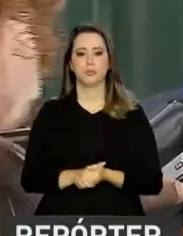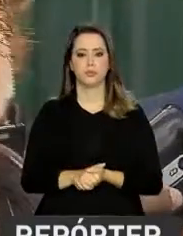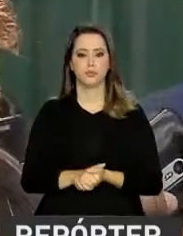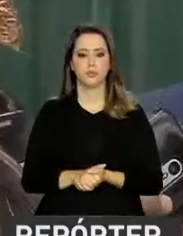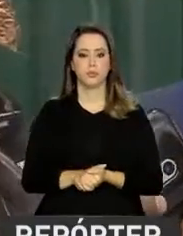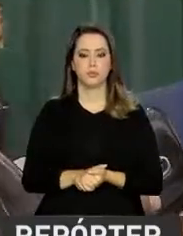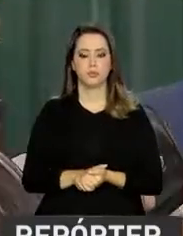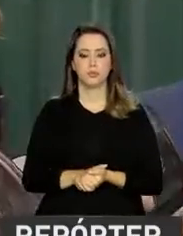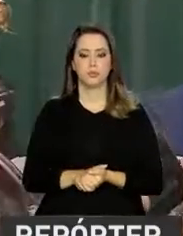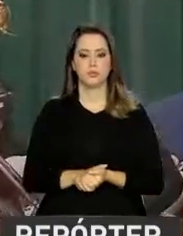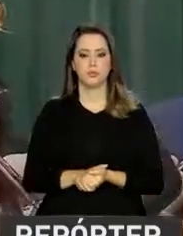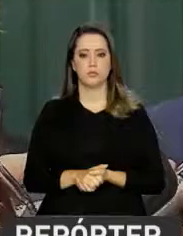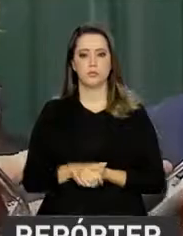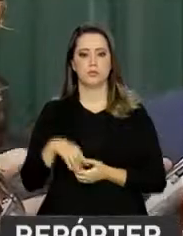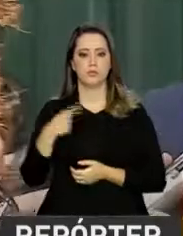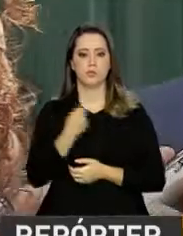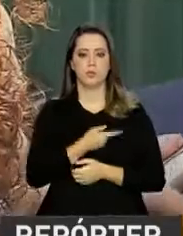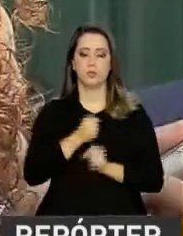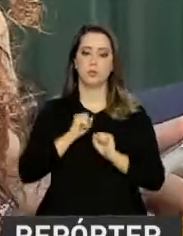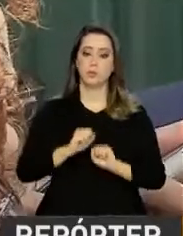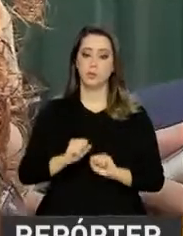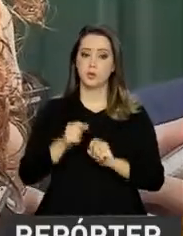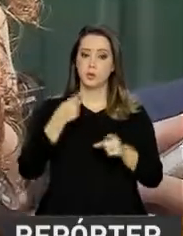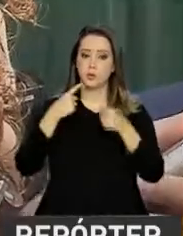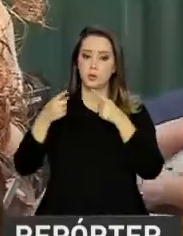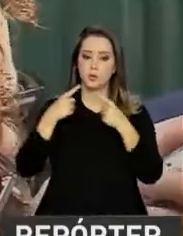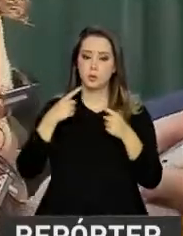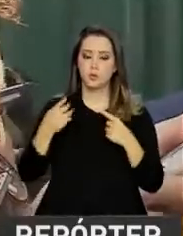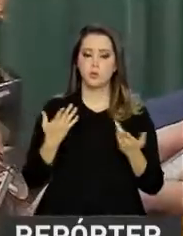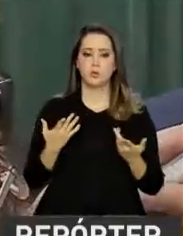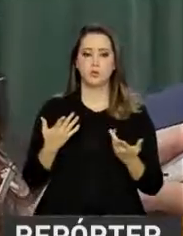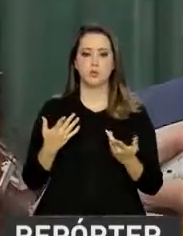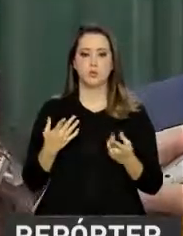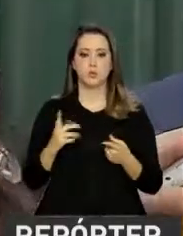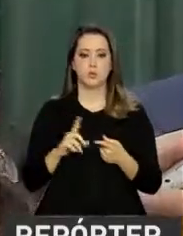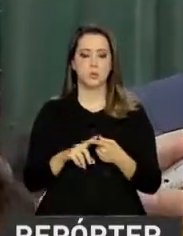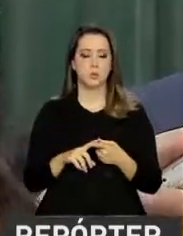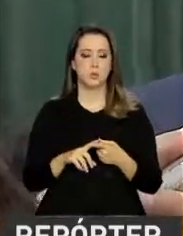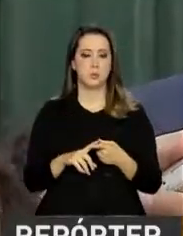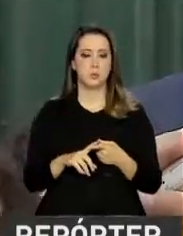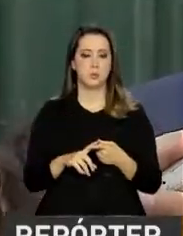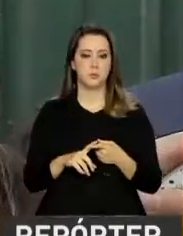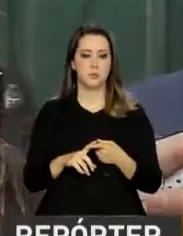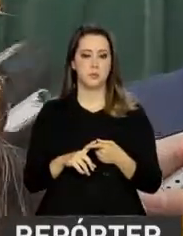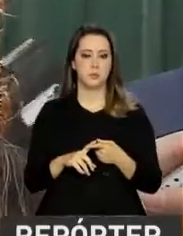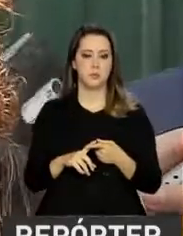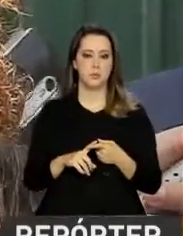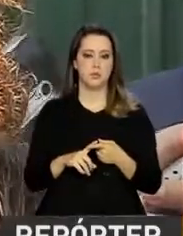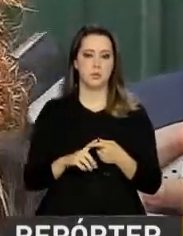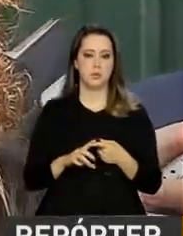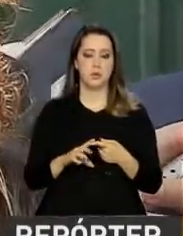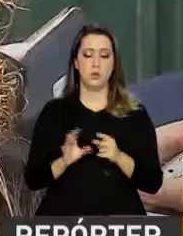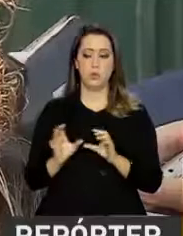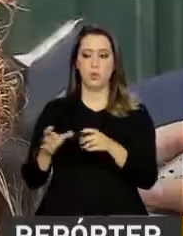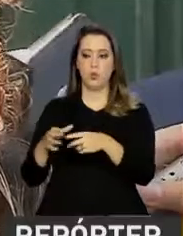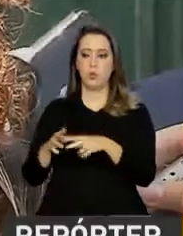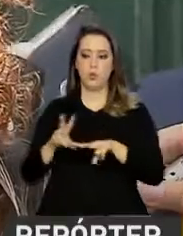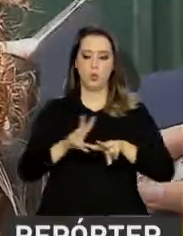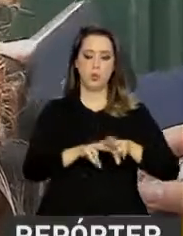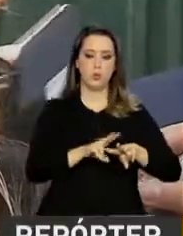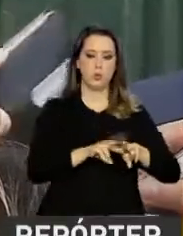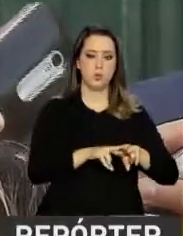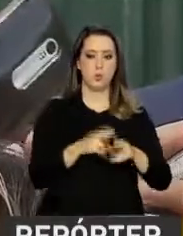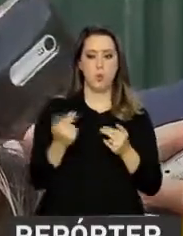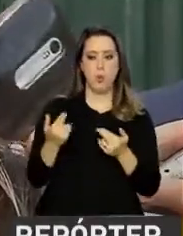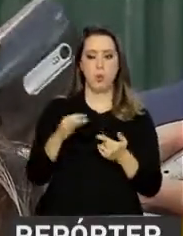nós podemos discutir o digamos o concederá os agentes penitenciários o mesmo tratamento